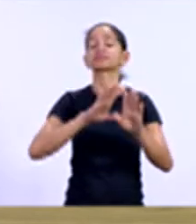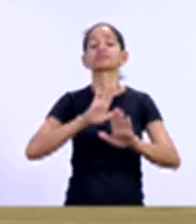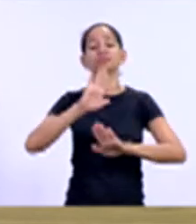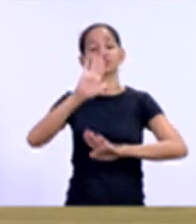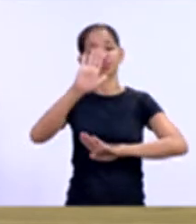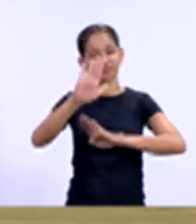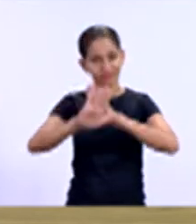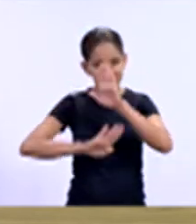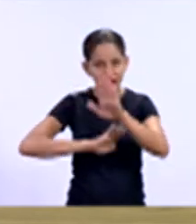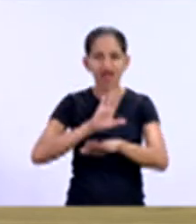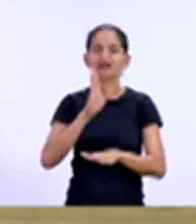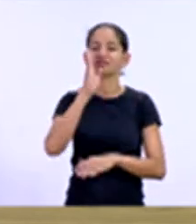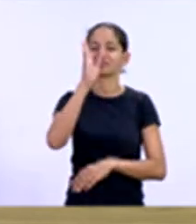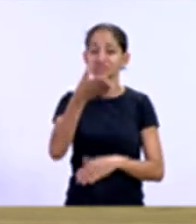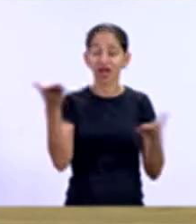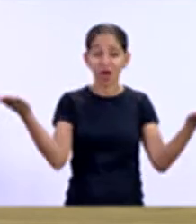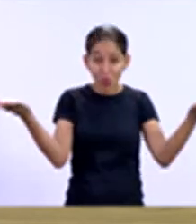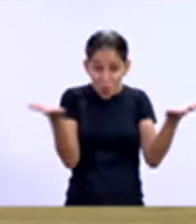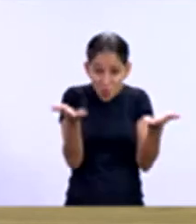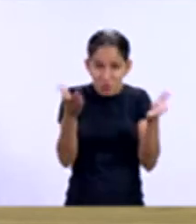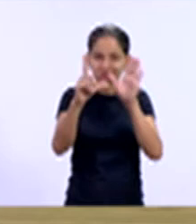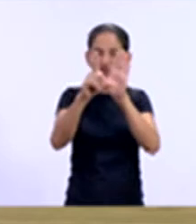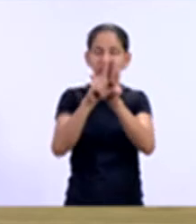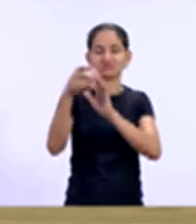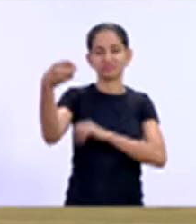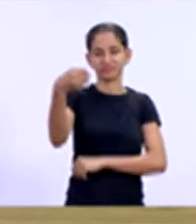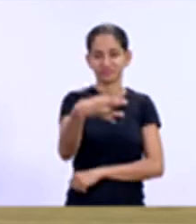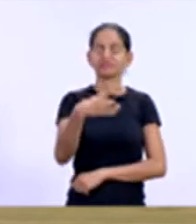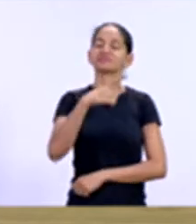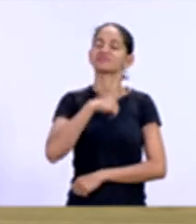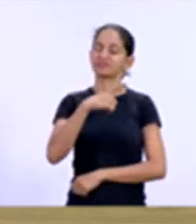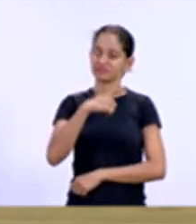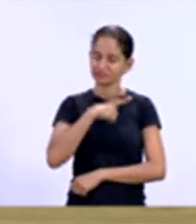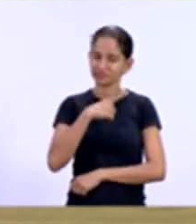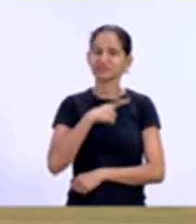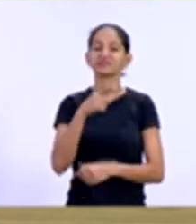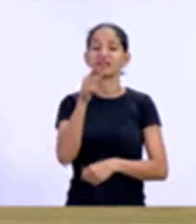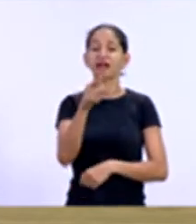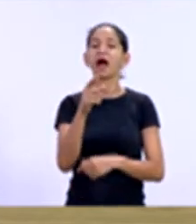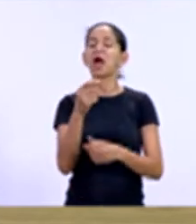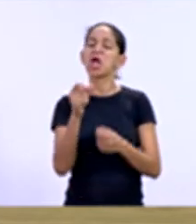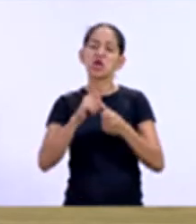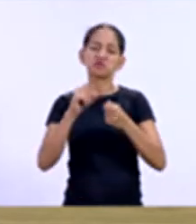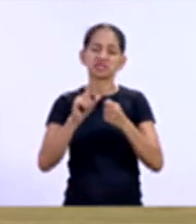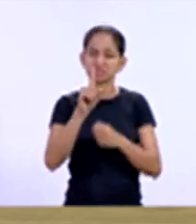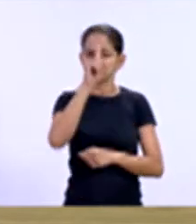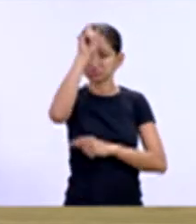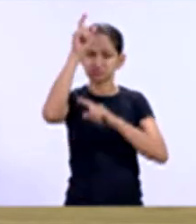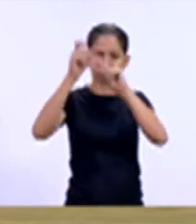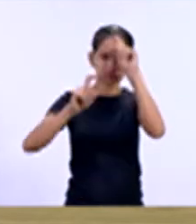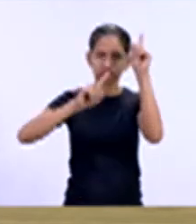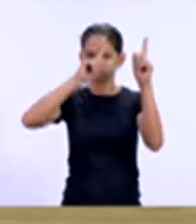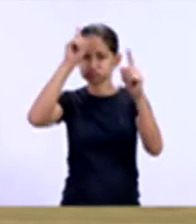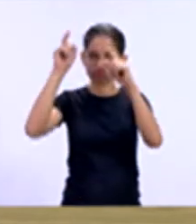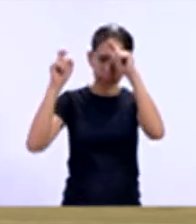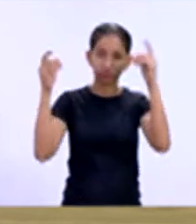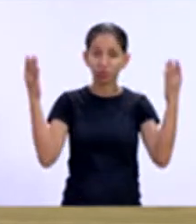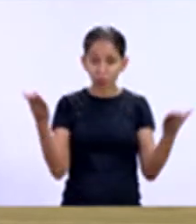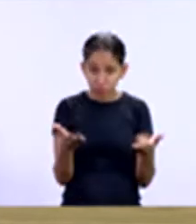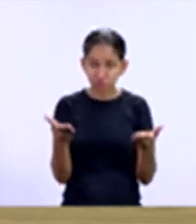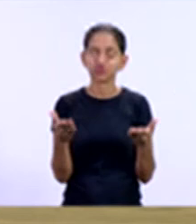crimes para o que a gente faz na rede social. Porque ali você criar perfis, né? Ninguém poderia... Hoje não,